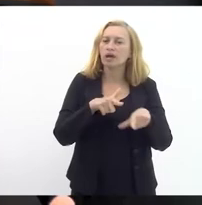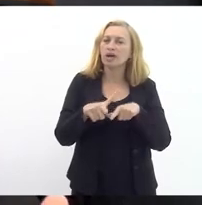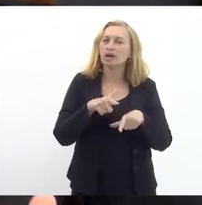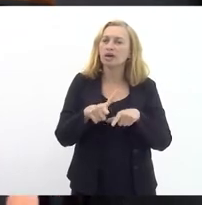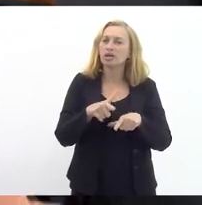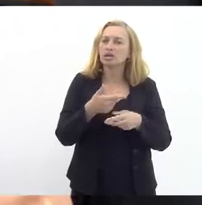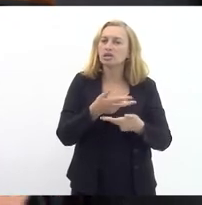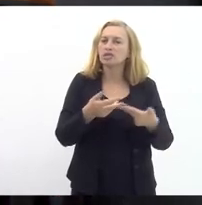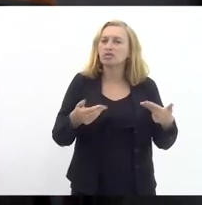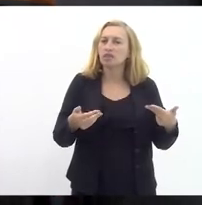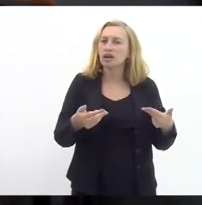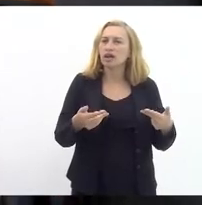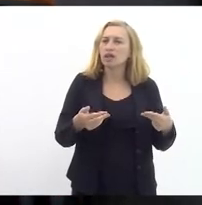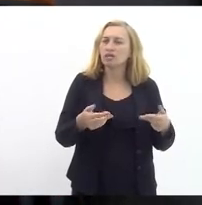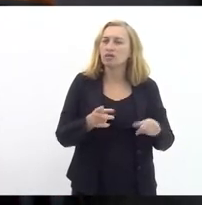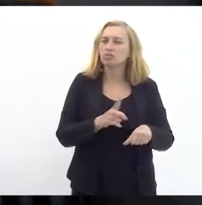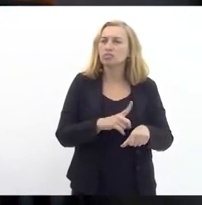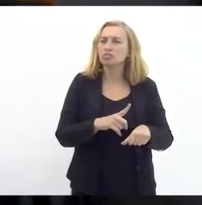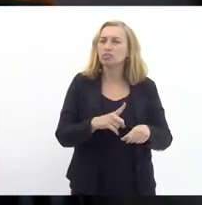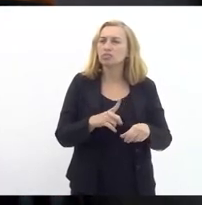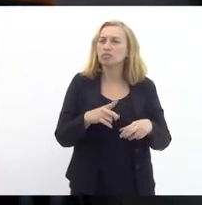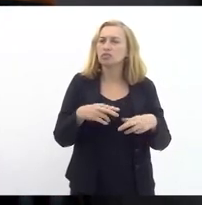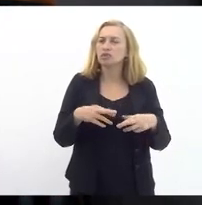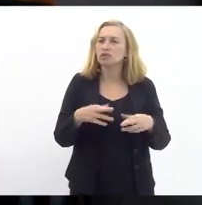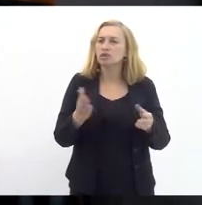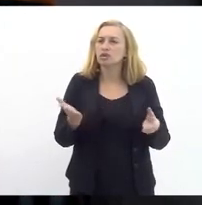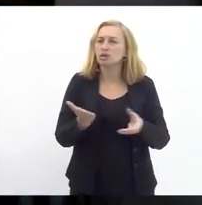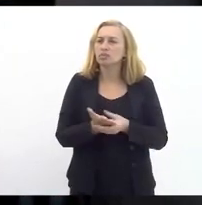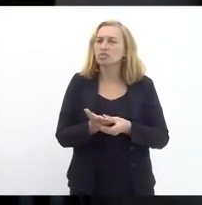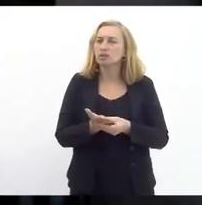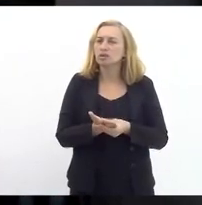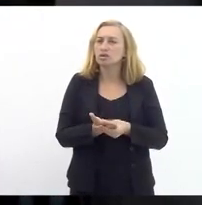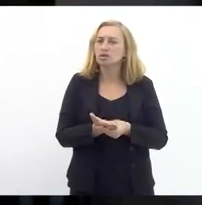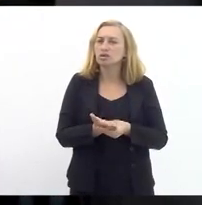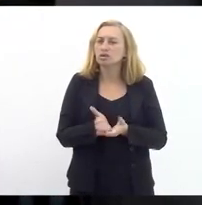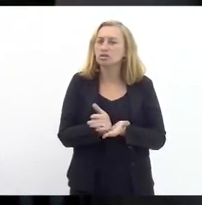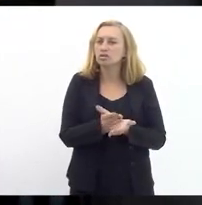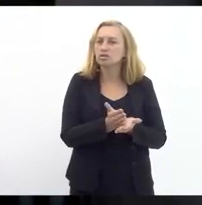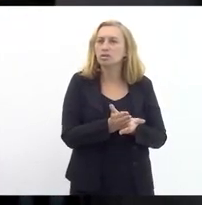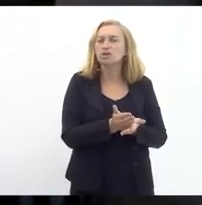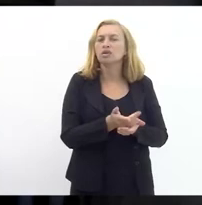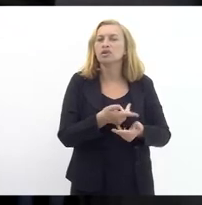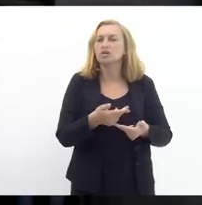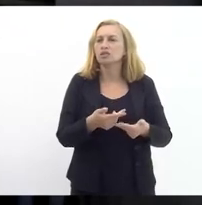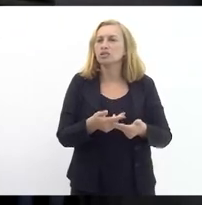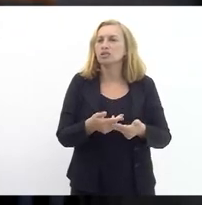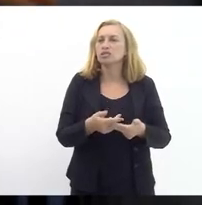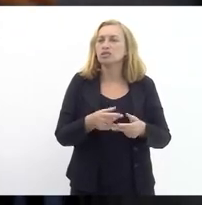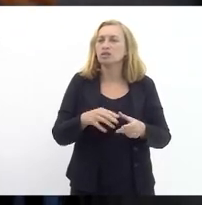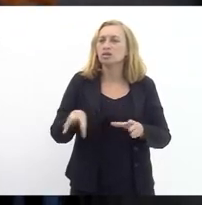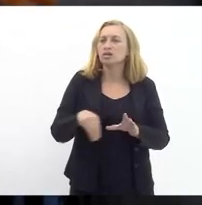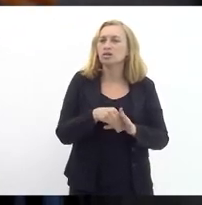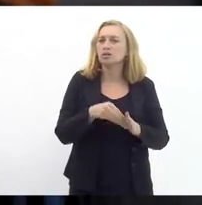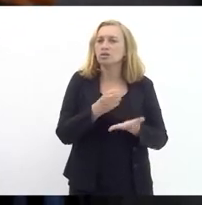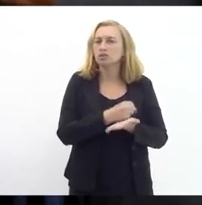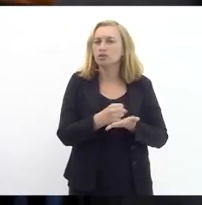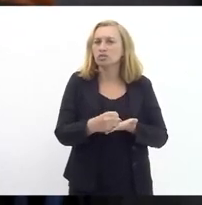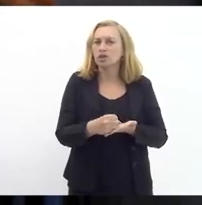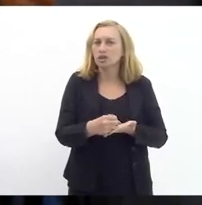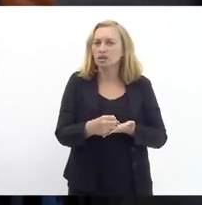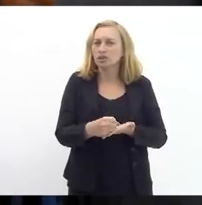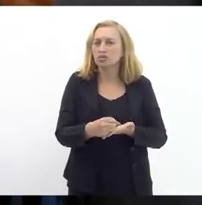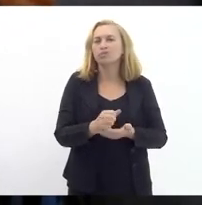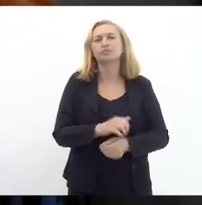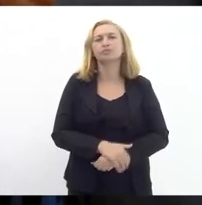diversos processos para poder, no final desse processo, a partir deste levantamento, sugerir ao poder concedente que incluísse isso no contrato